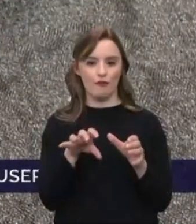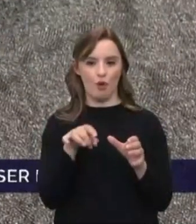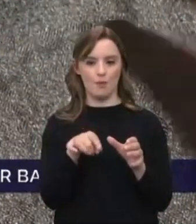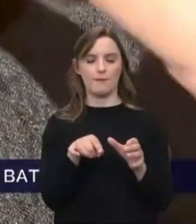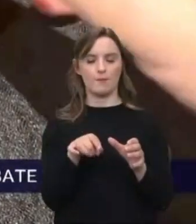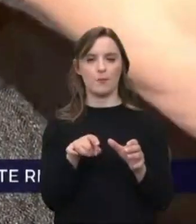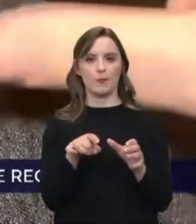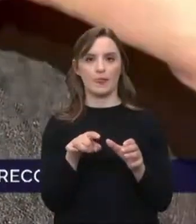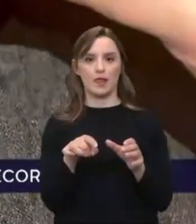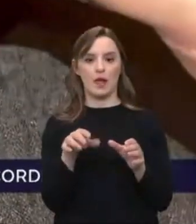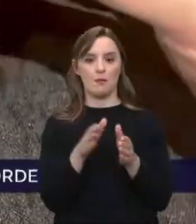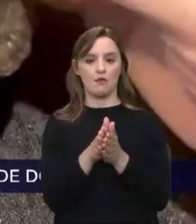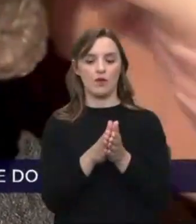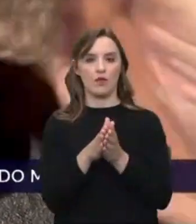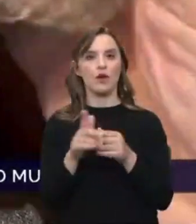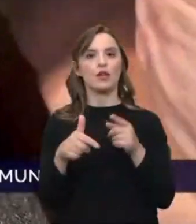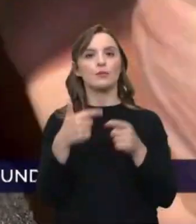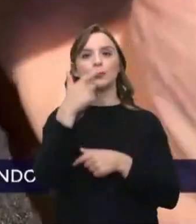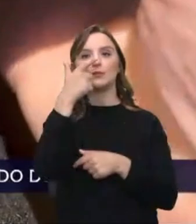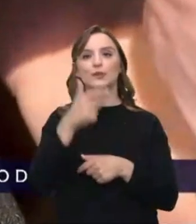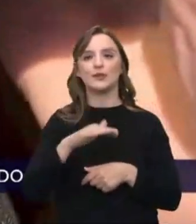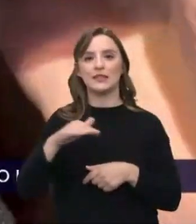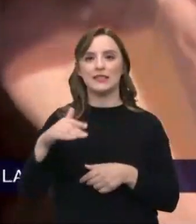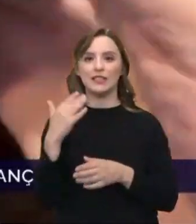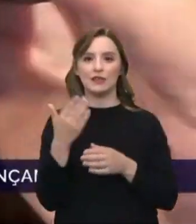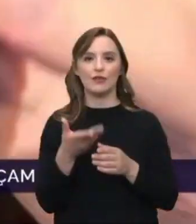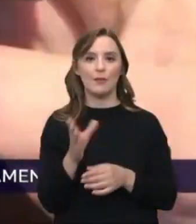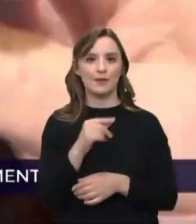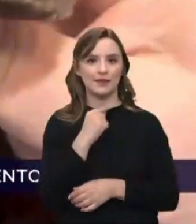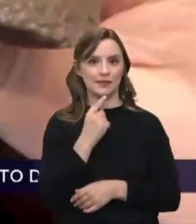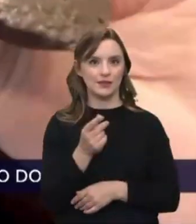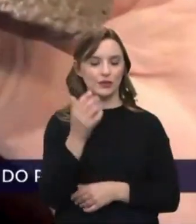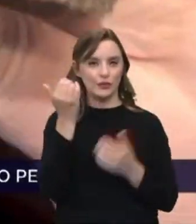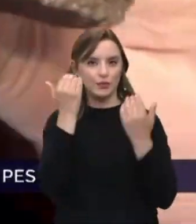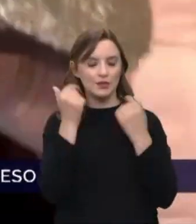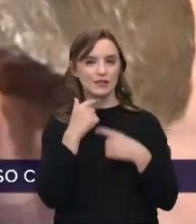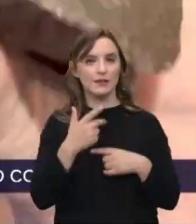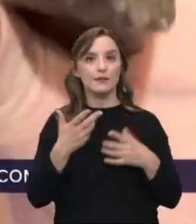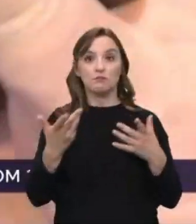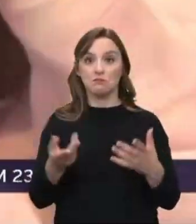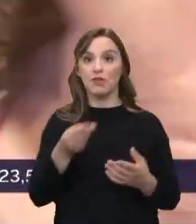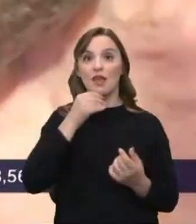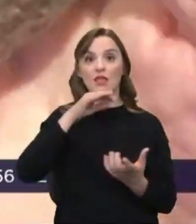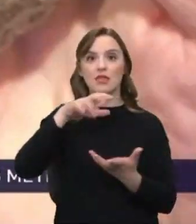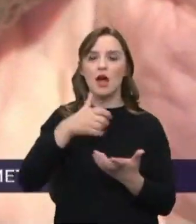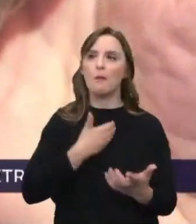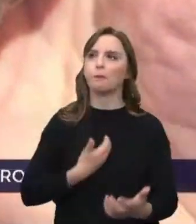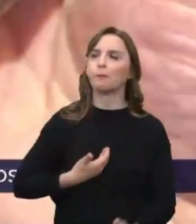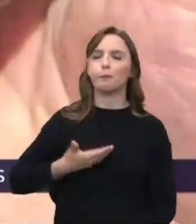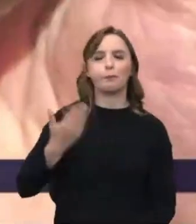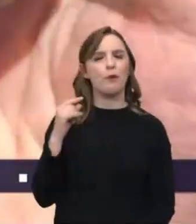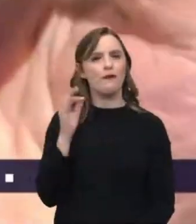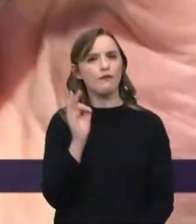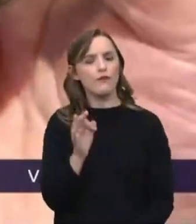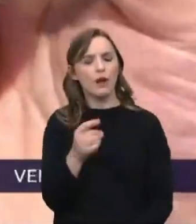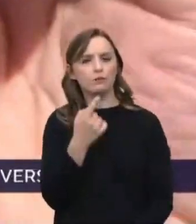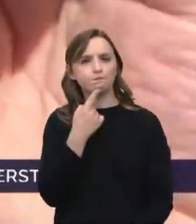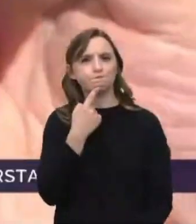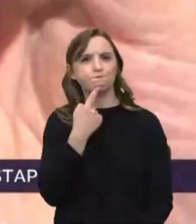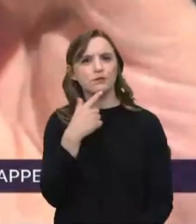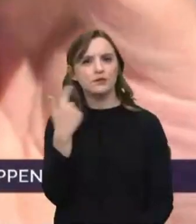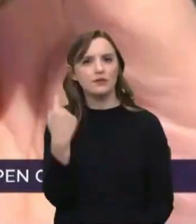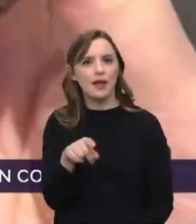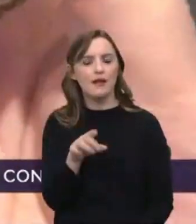houve depois um cientista que deu outra contribuição e disse: bom, na Terra primitiva havia também muito ferro, muito deste tipo de